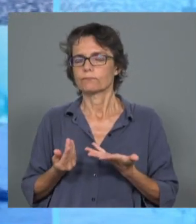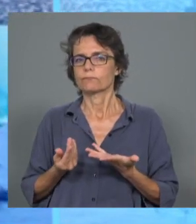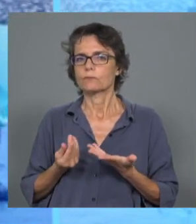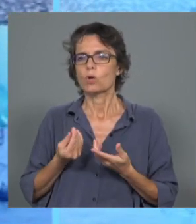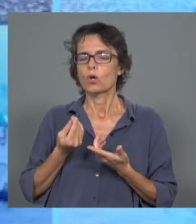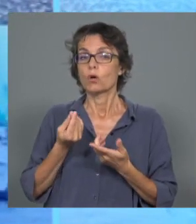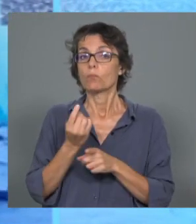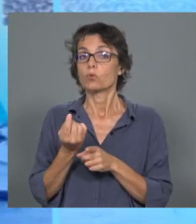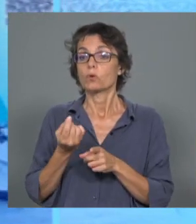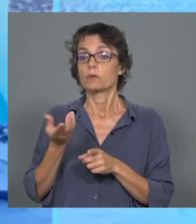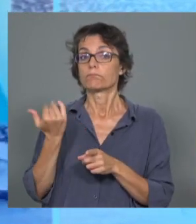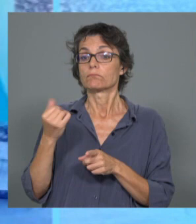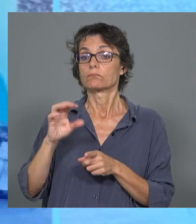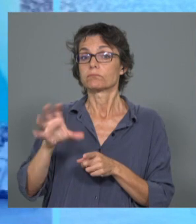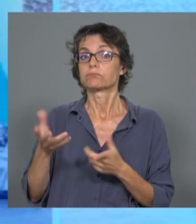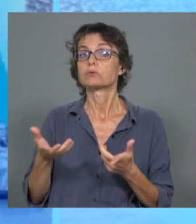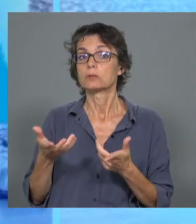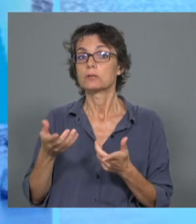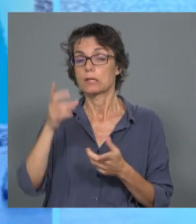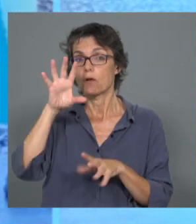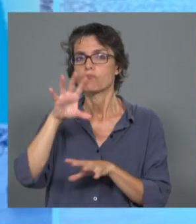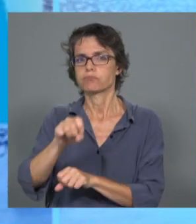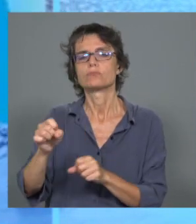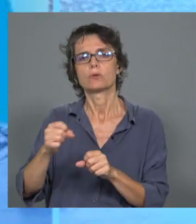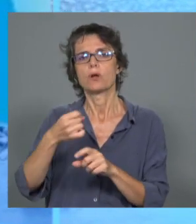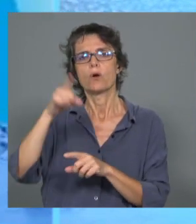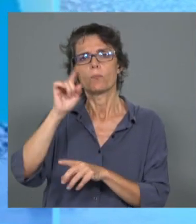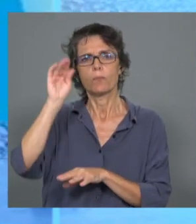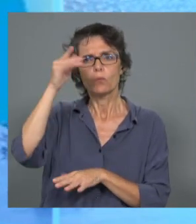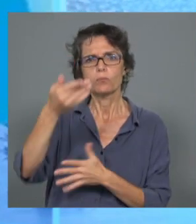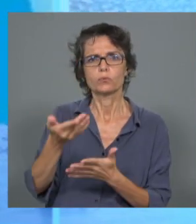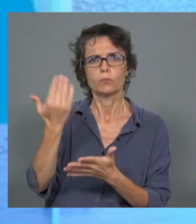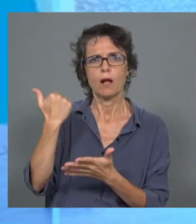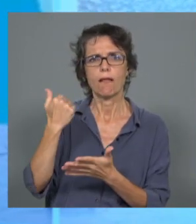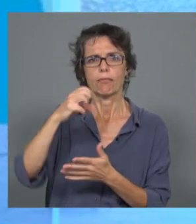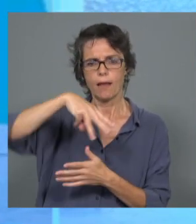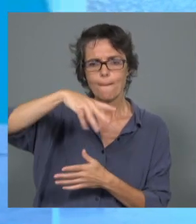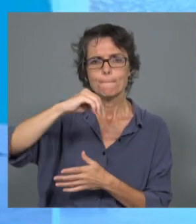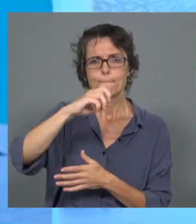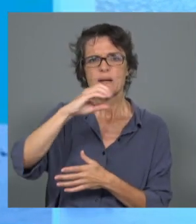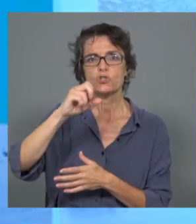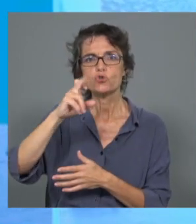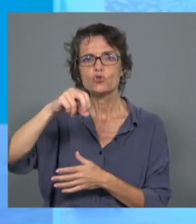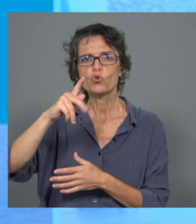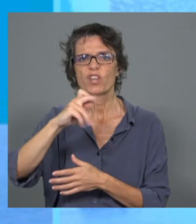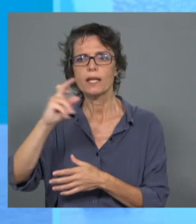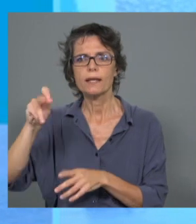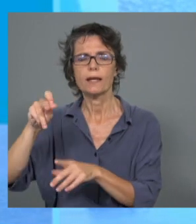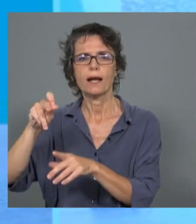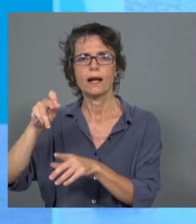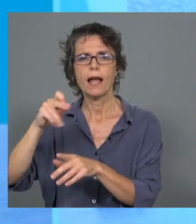dominado pela maçonaria, digamos, na Primeira República e por aí fora, e tem medo de